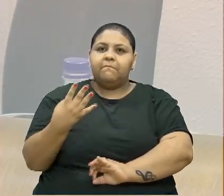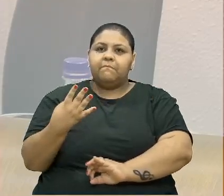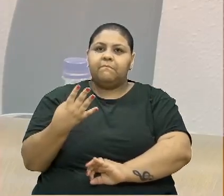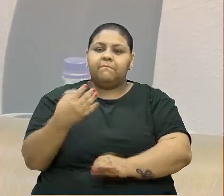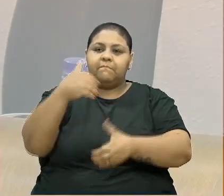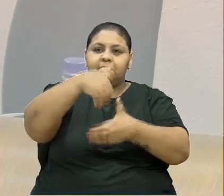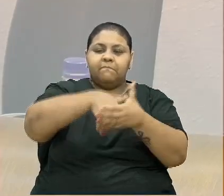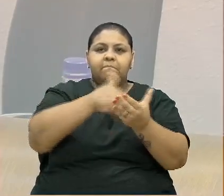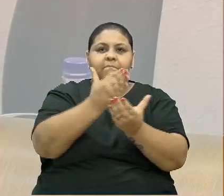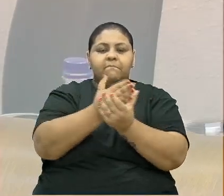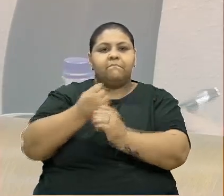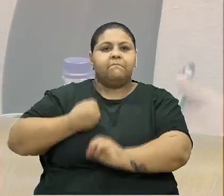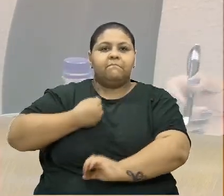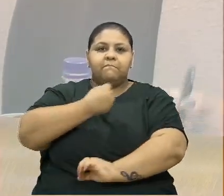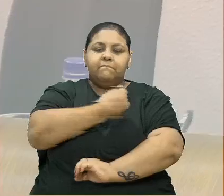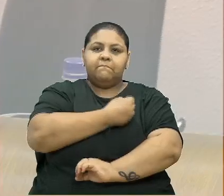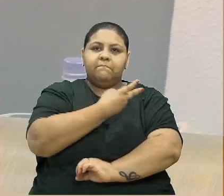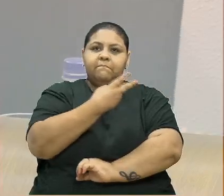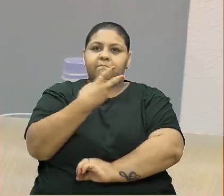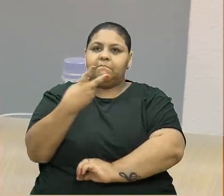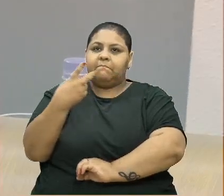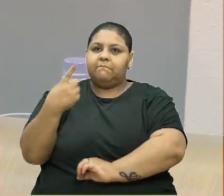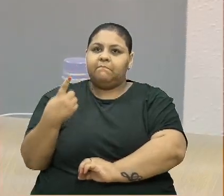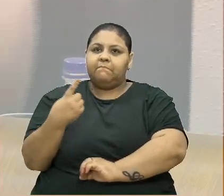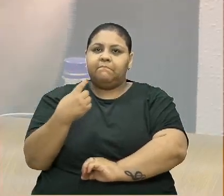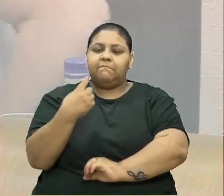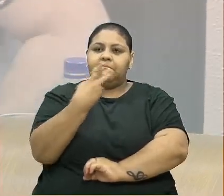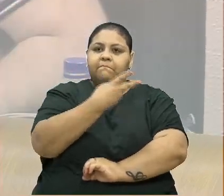173/2024, contido no processo